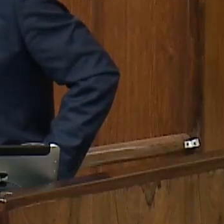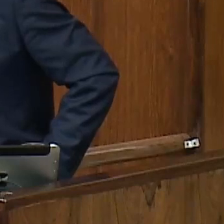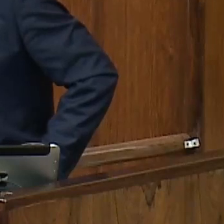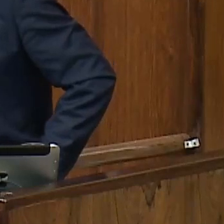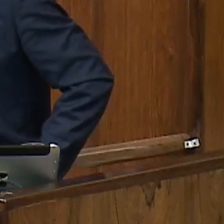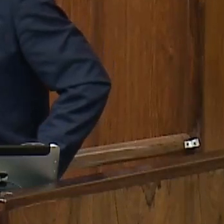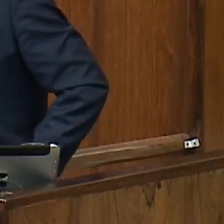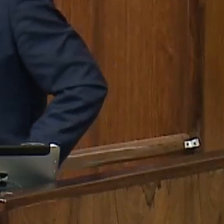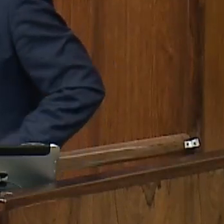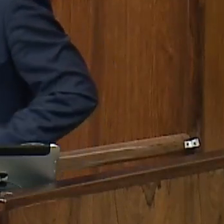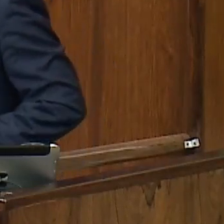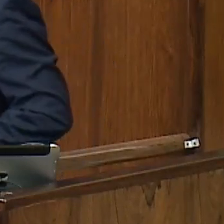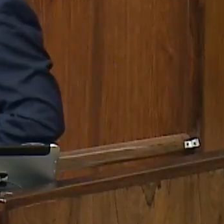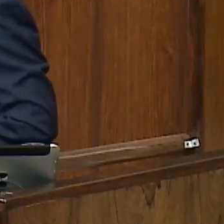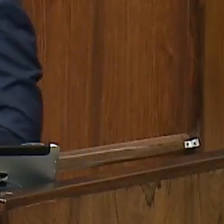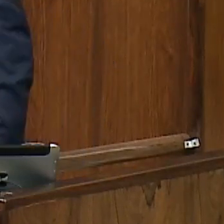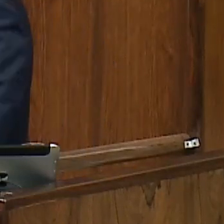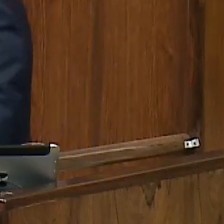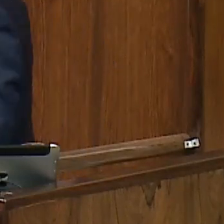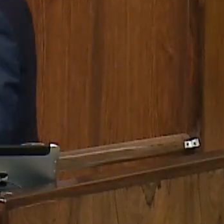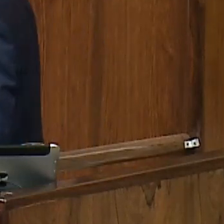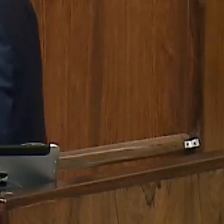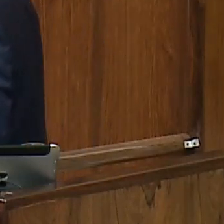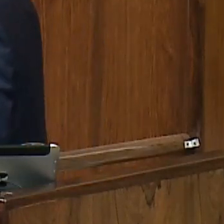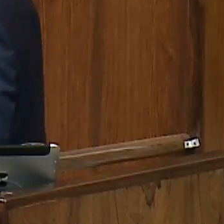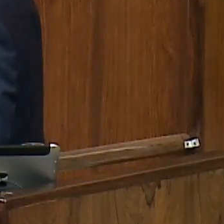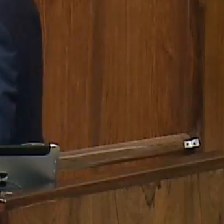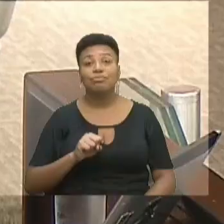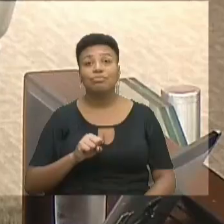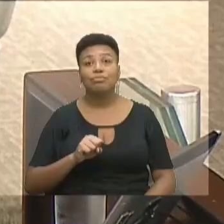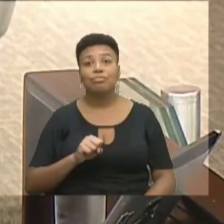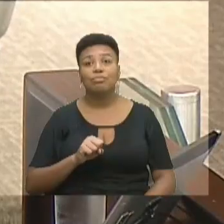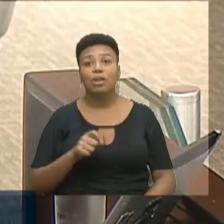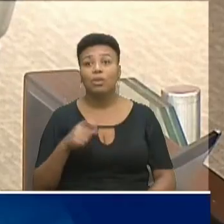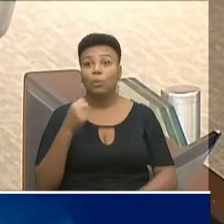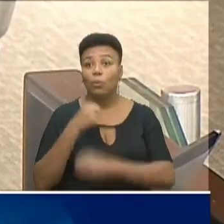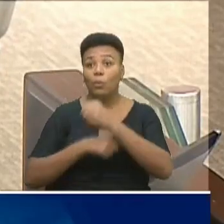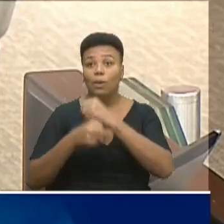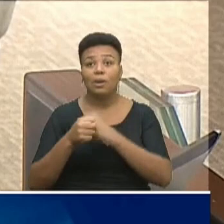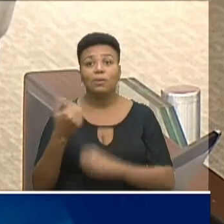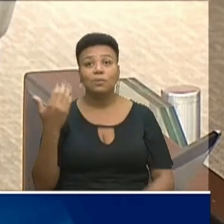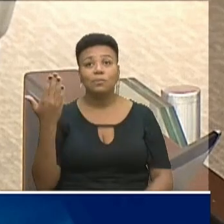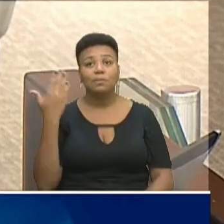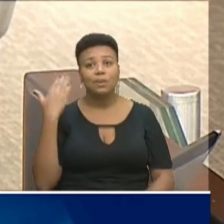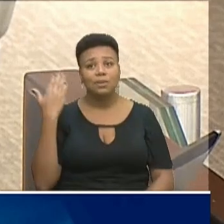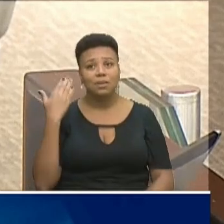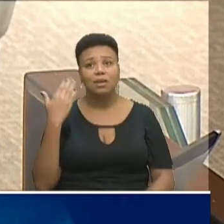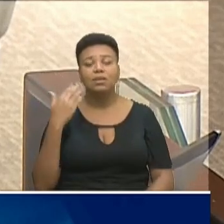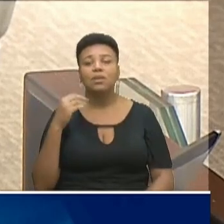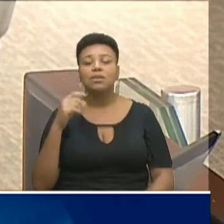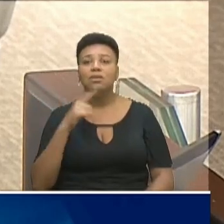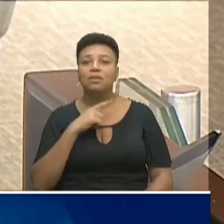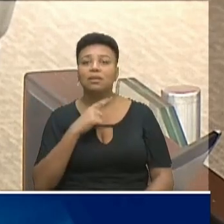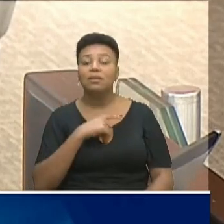os casos de violência contra mulher no Rio Grande do Sul no ano passado foram